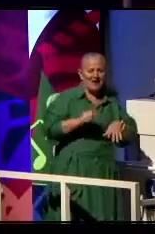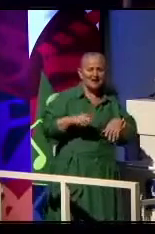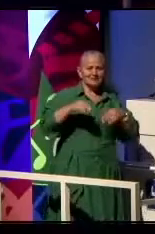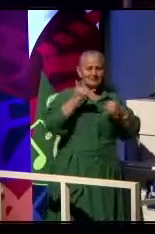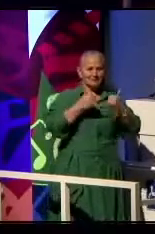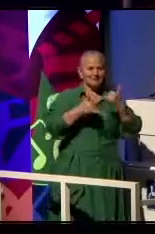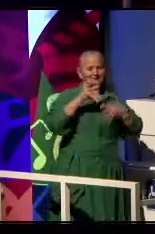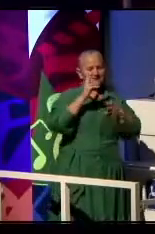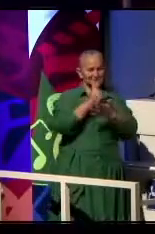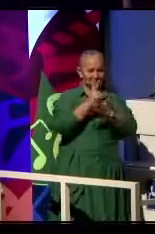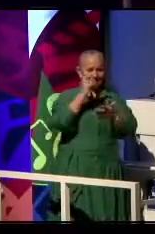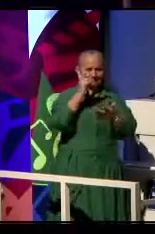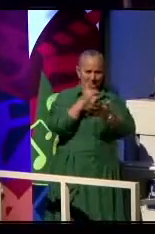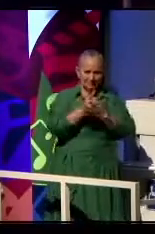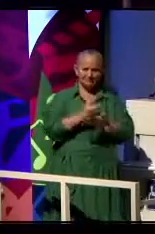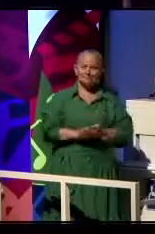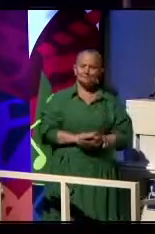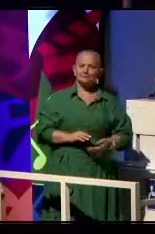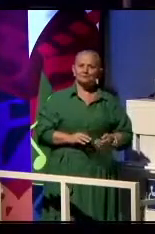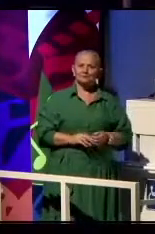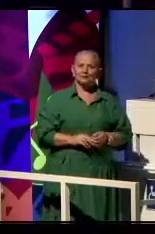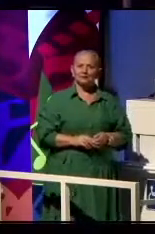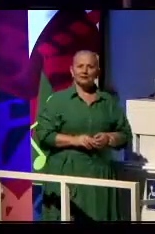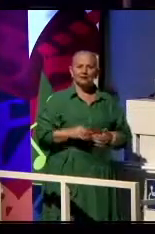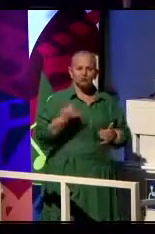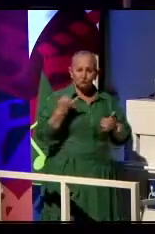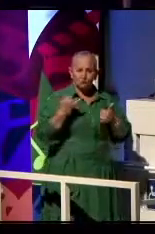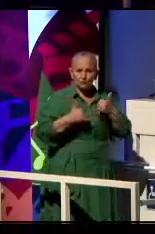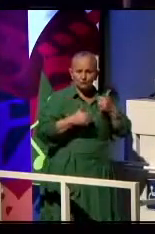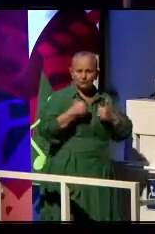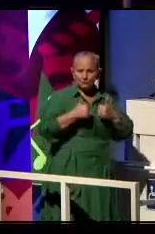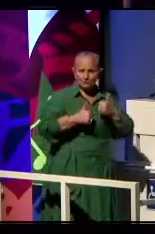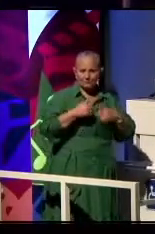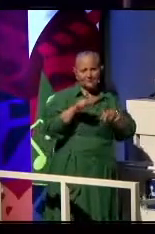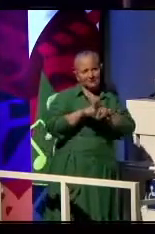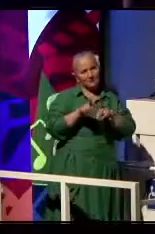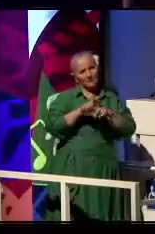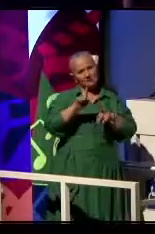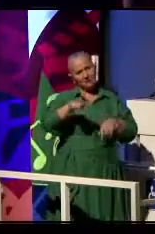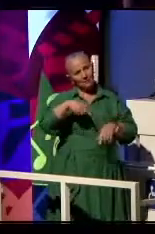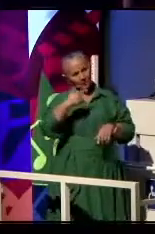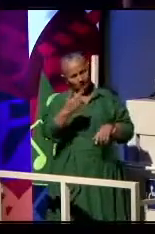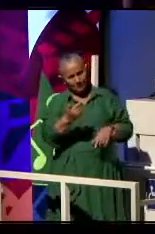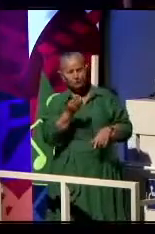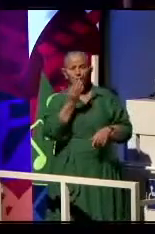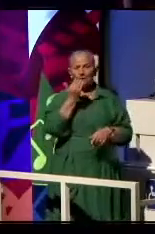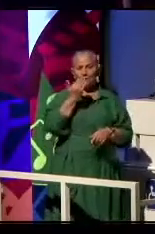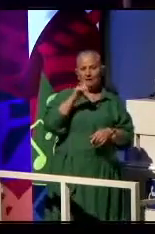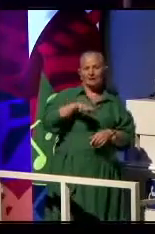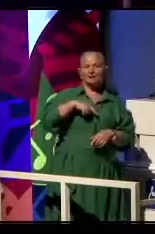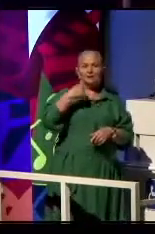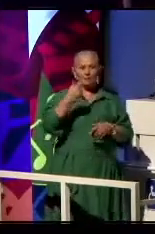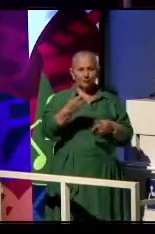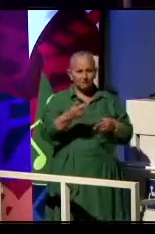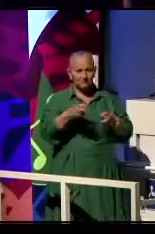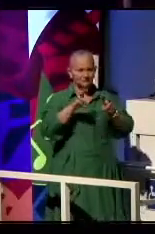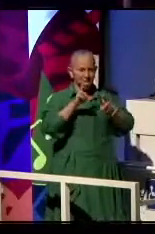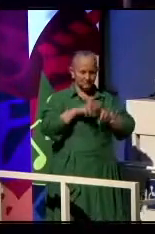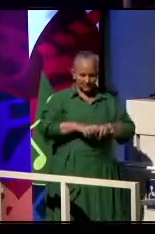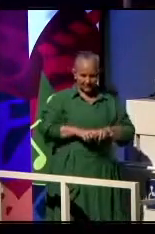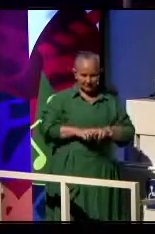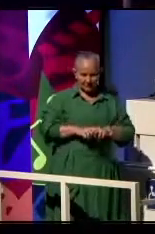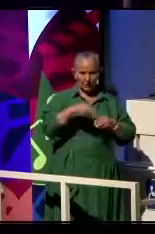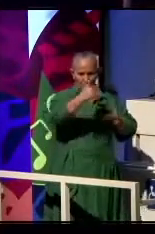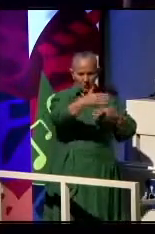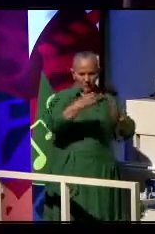Beto Guedes, então, Lô Borges e Milton Nascimento nadando na praia. Cada um num quarto. Então,